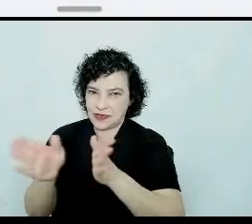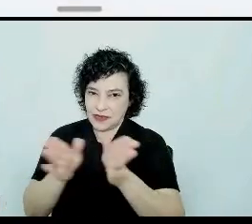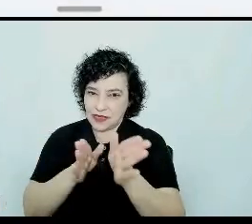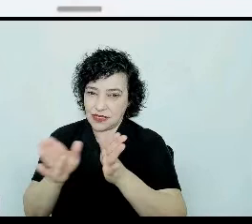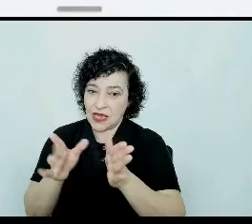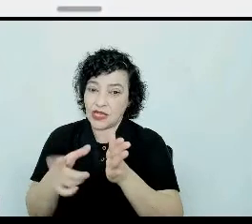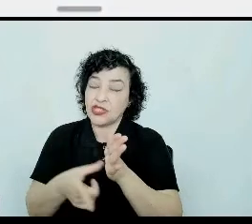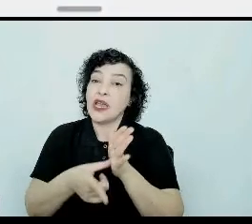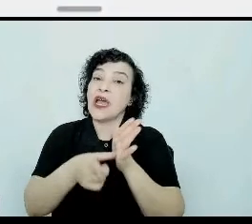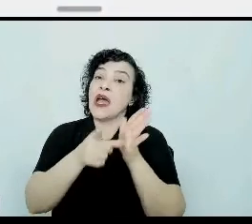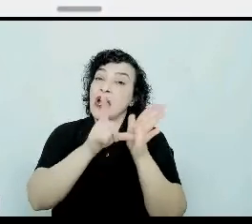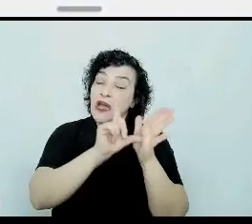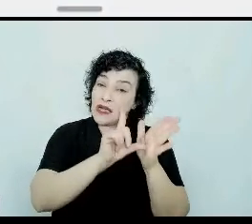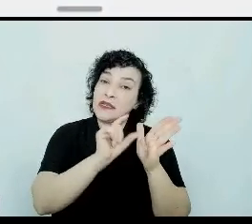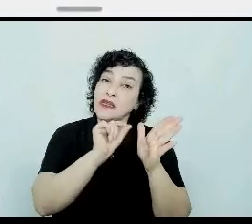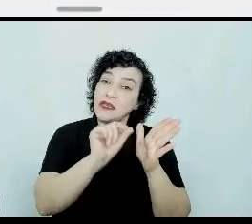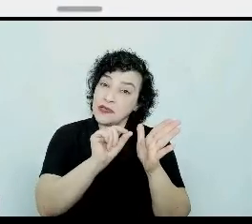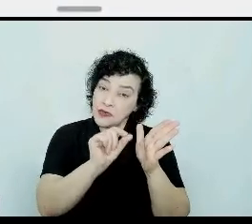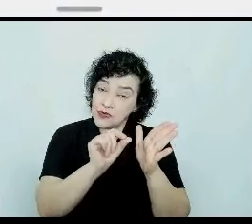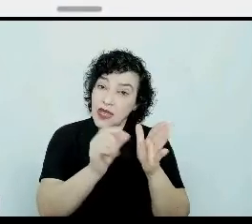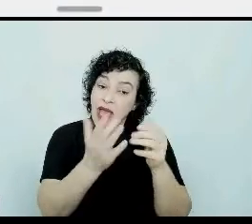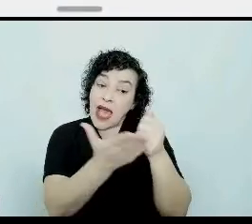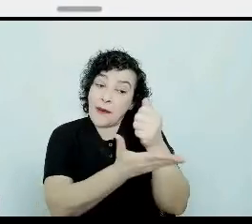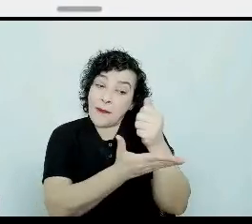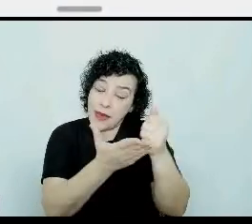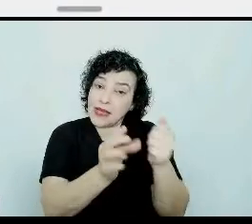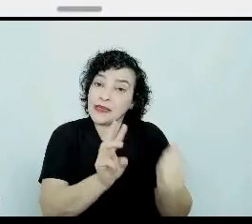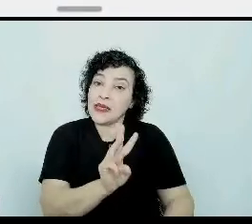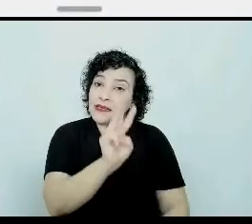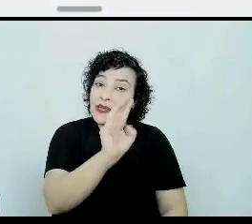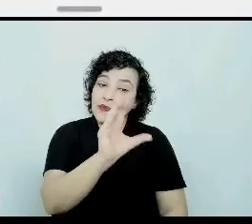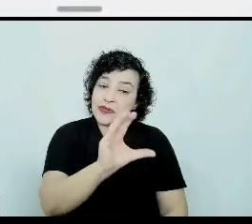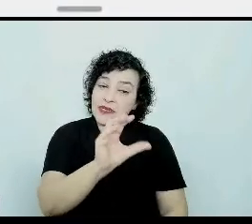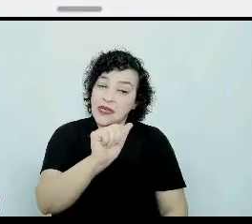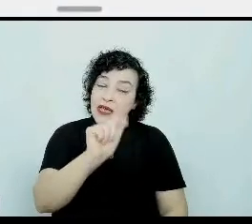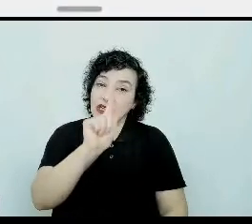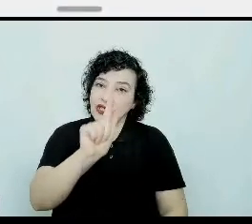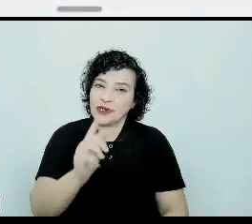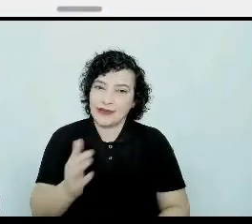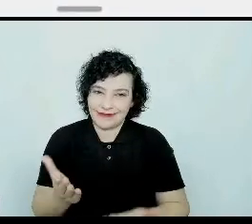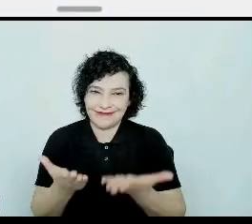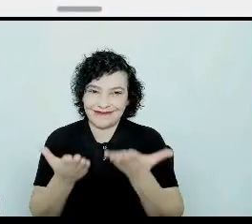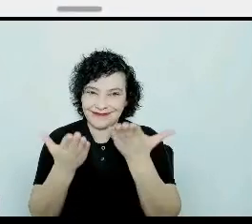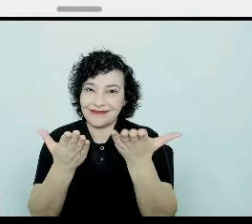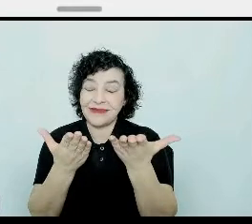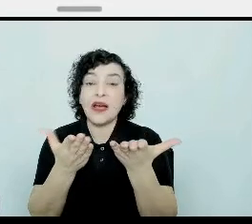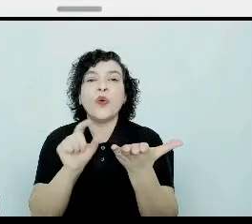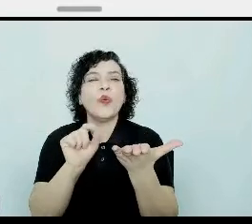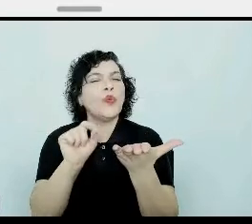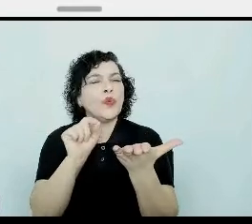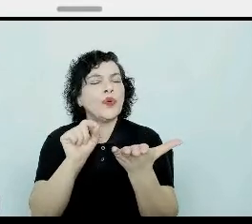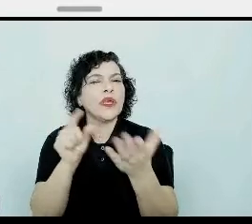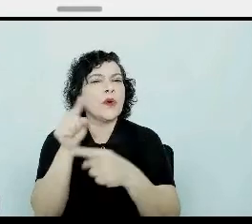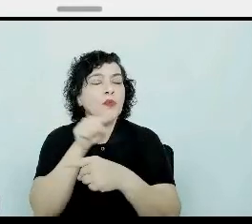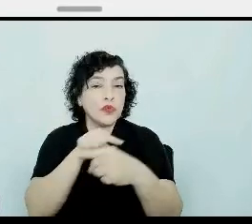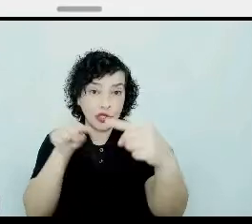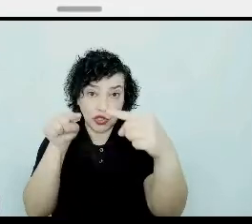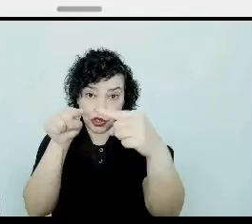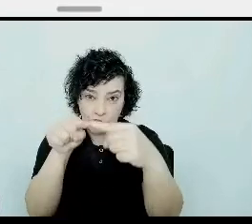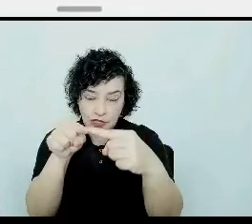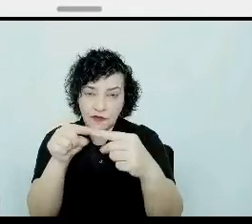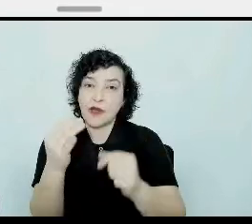alguns itens da WCAG. E aí, a ideia do Legal Track é você criar uma camada de priorização dos itens